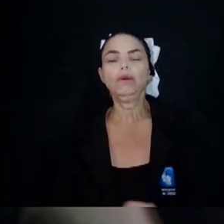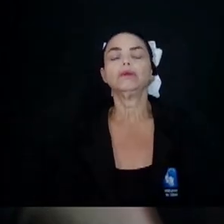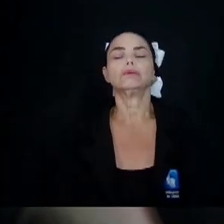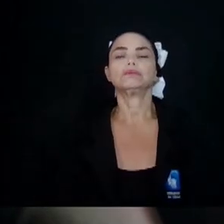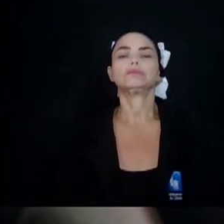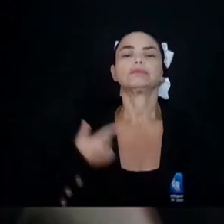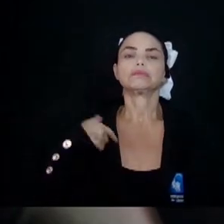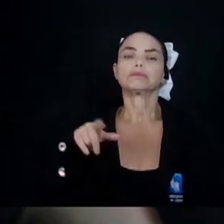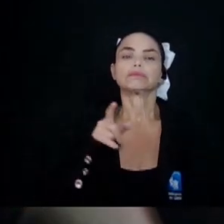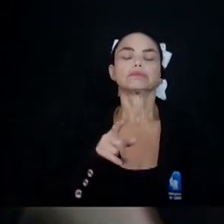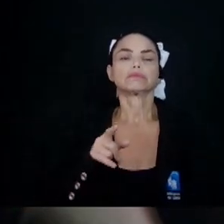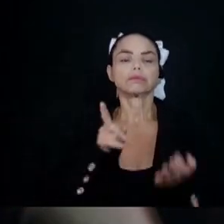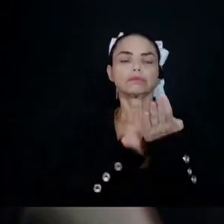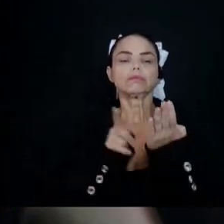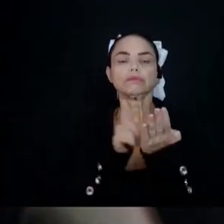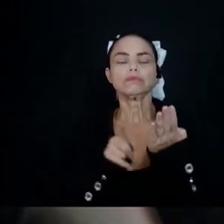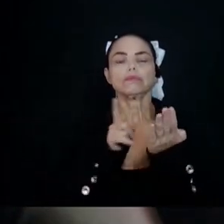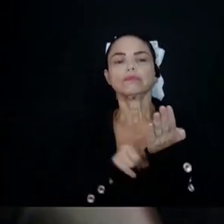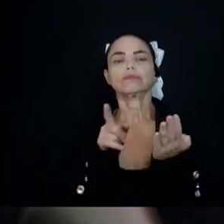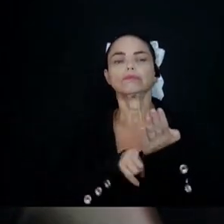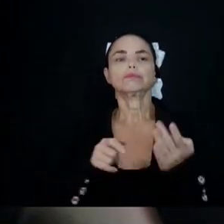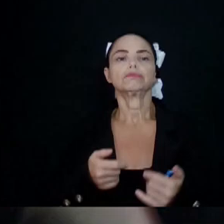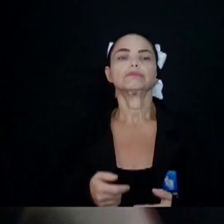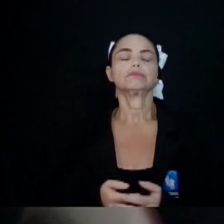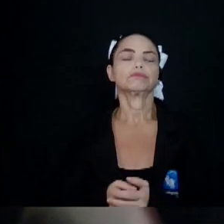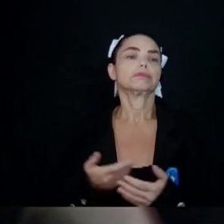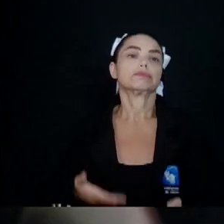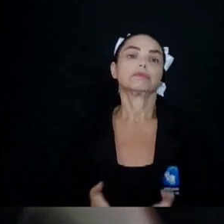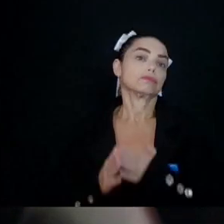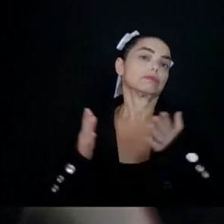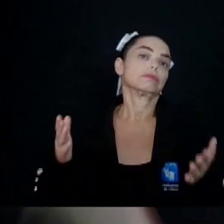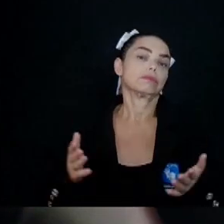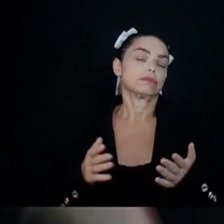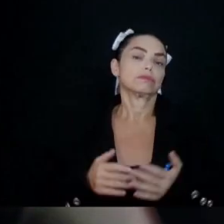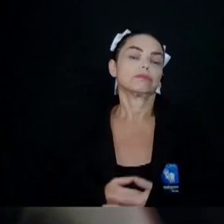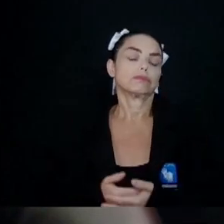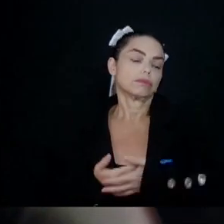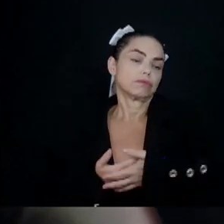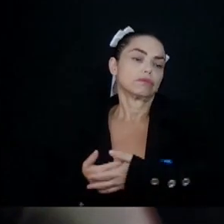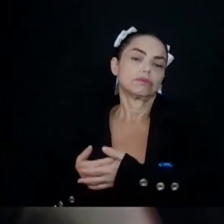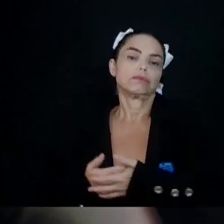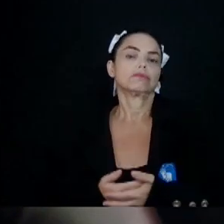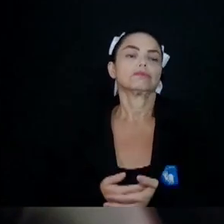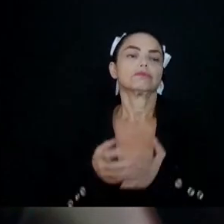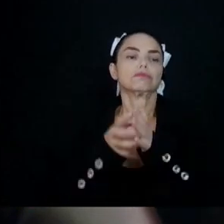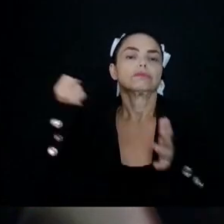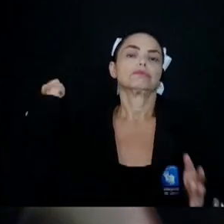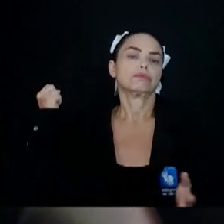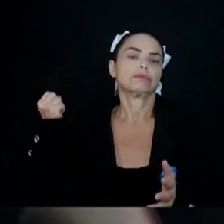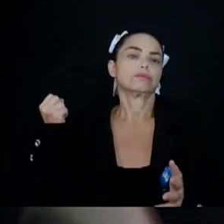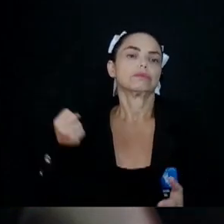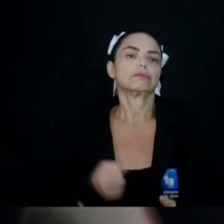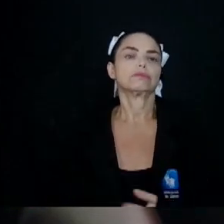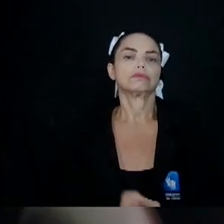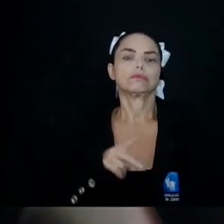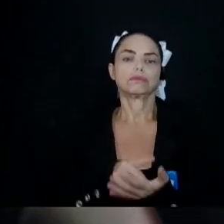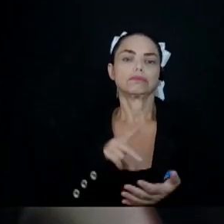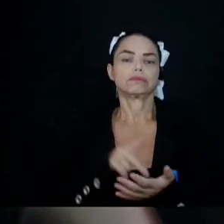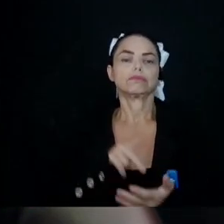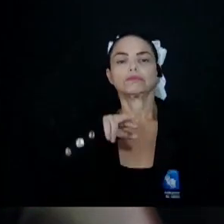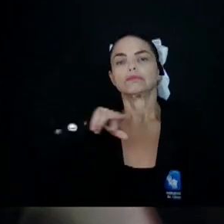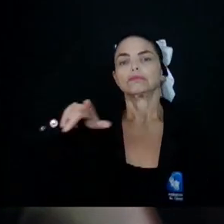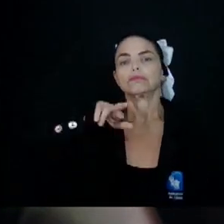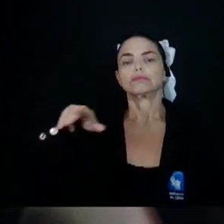com o celular, né? Elas já nascem com o celular, então não tem como hoje nós tirarmos isso da realidade, diferente